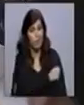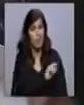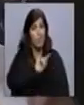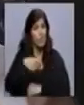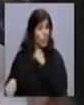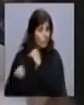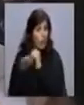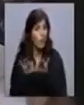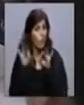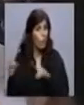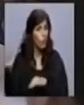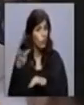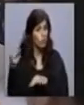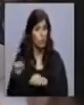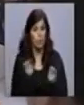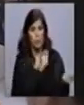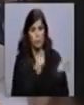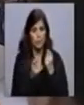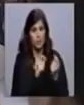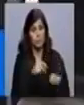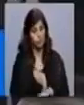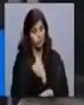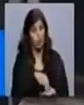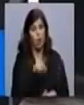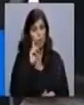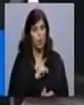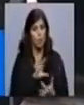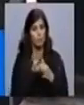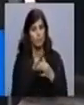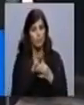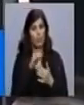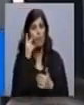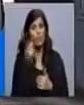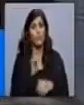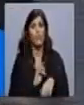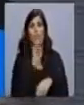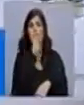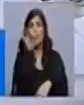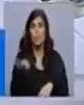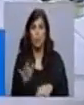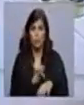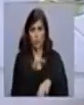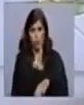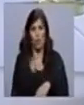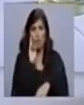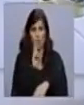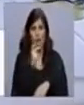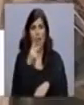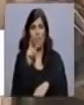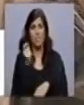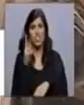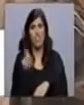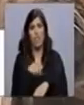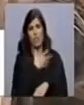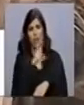dois. Debater o papel da mulher e a conjugação da vida familiar e profissional. Vejamos a Alexandra, que tem